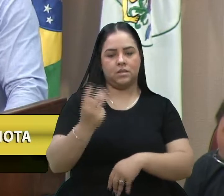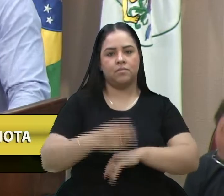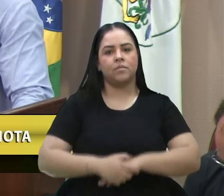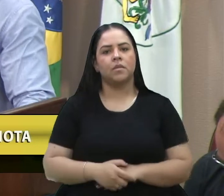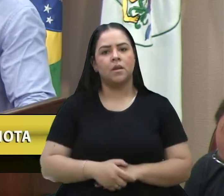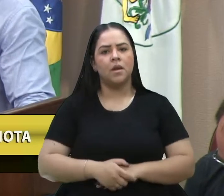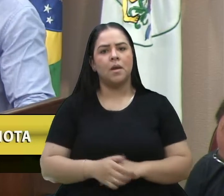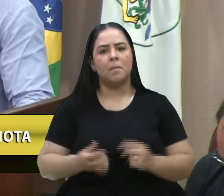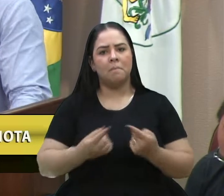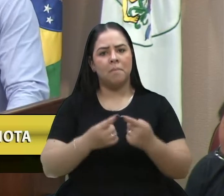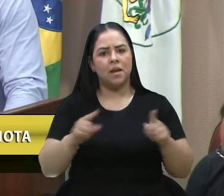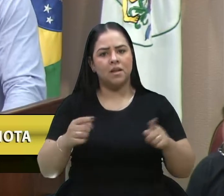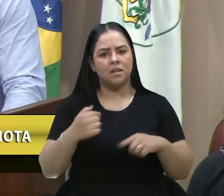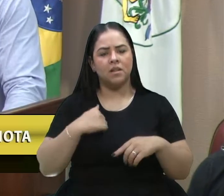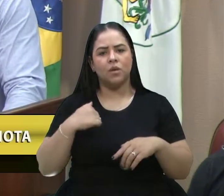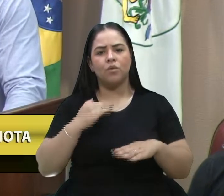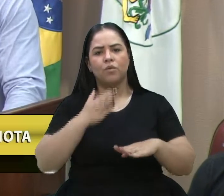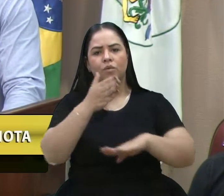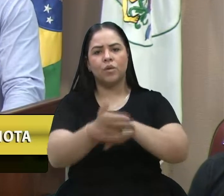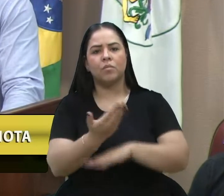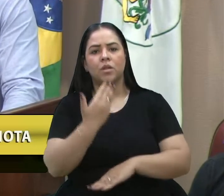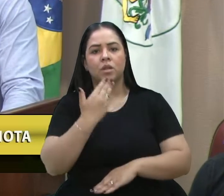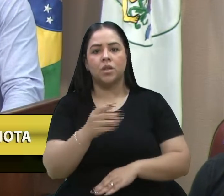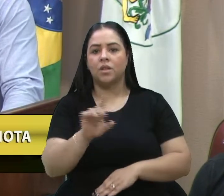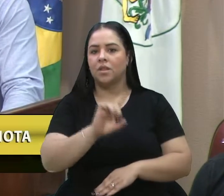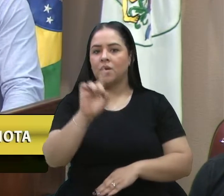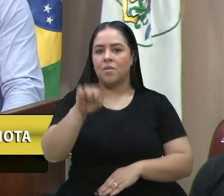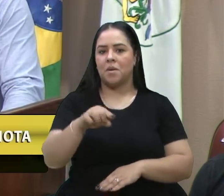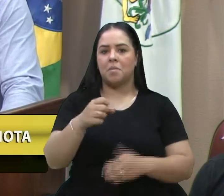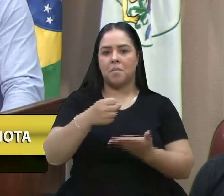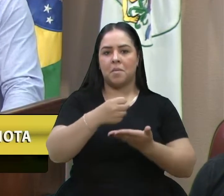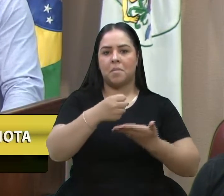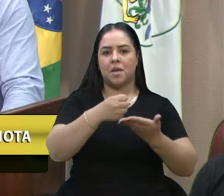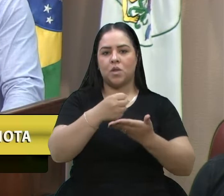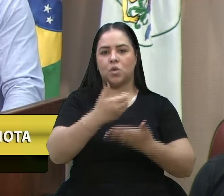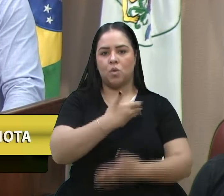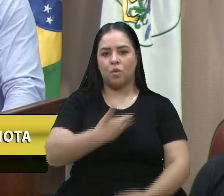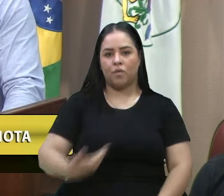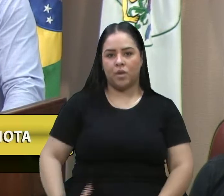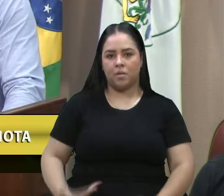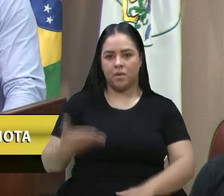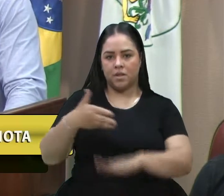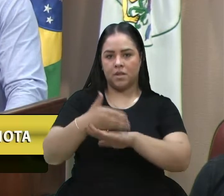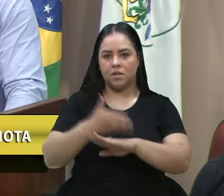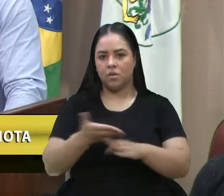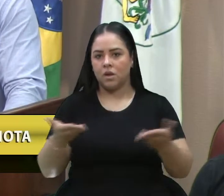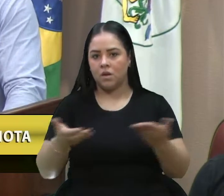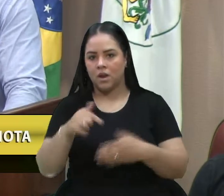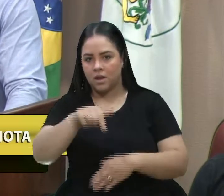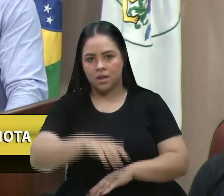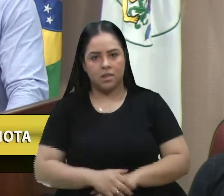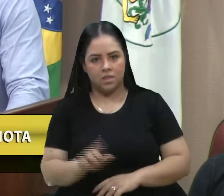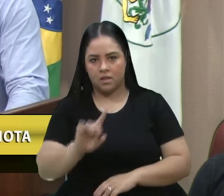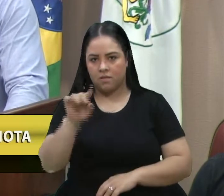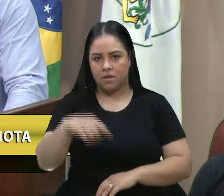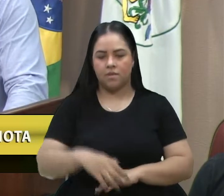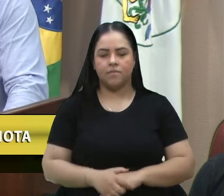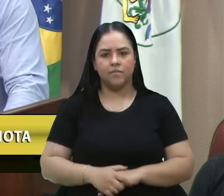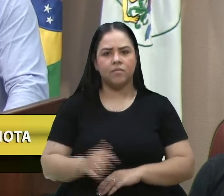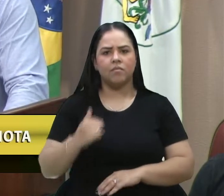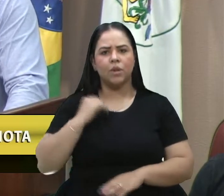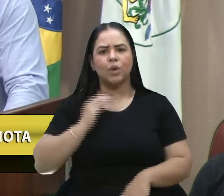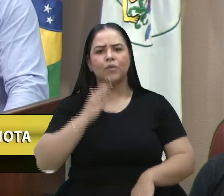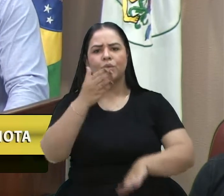Só que quando eu fui pedir, e não foi para a base do governo que está aqui presente, não foi para eles. Quando eu fui